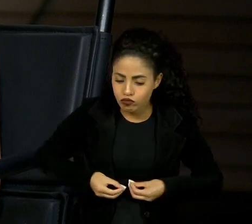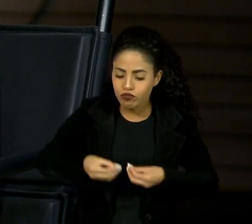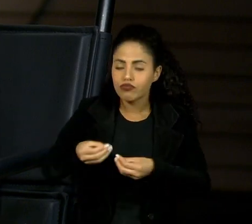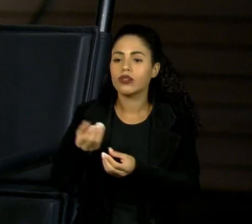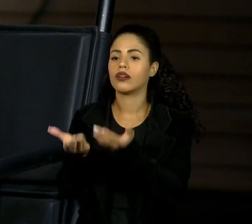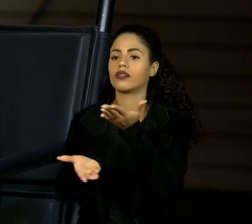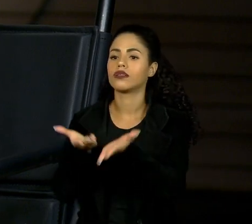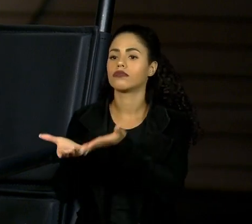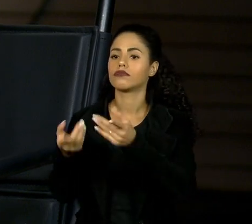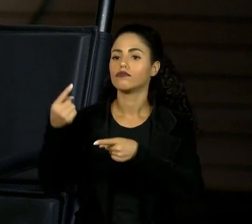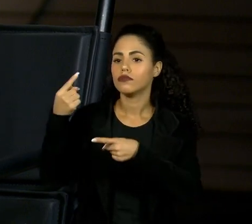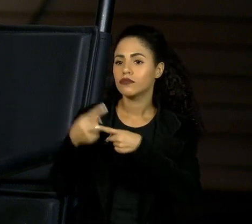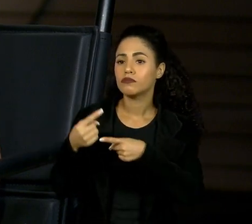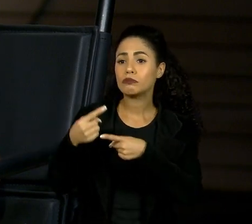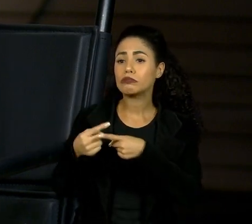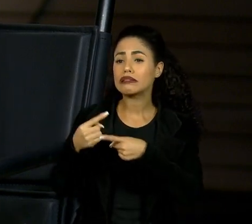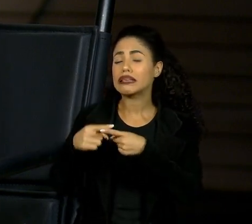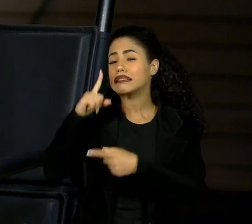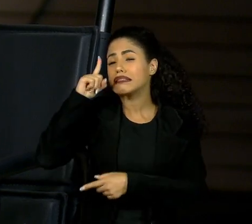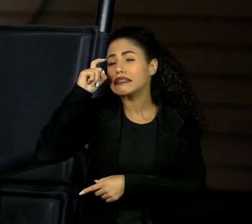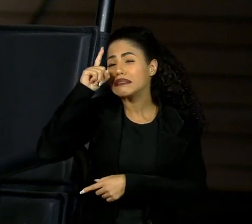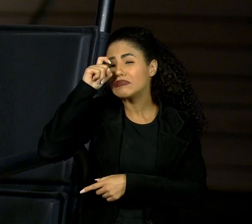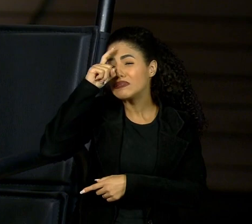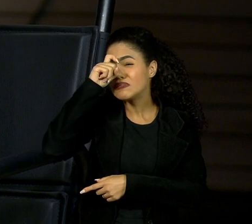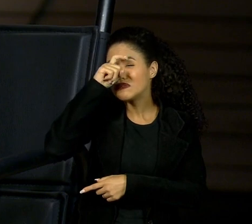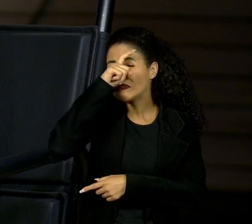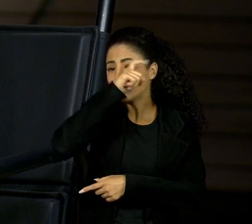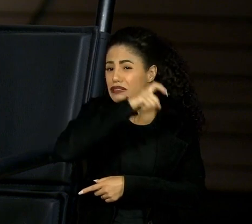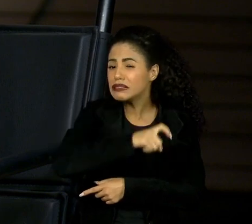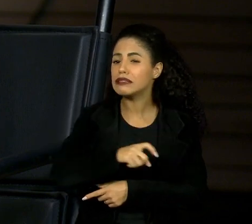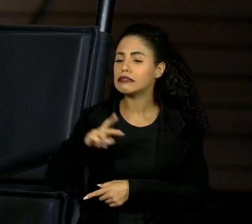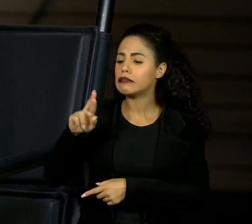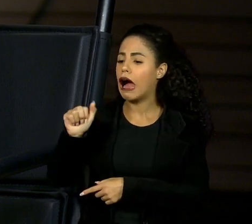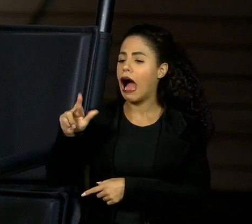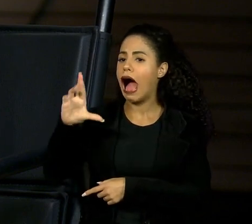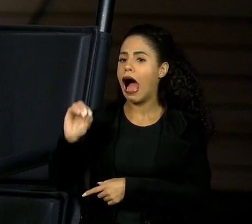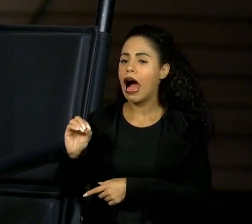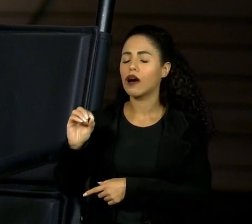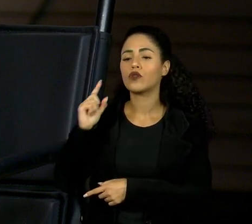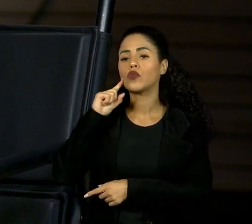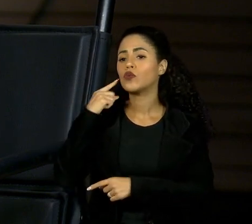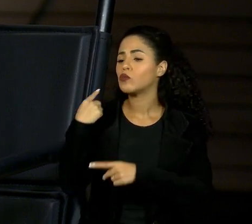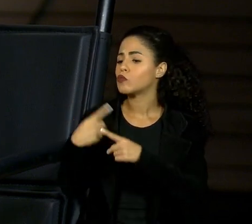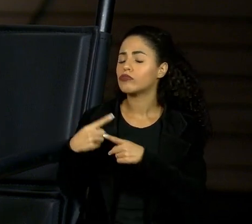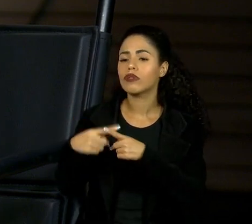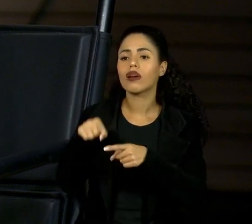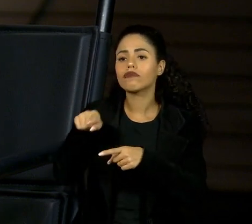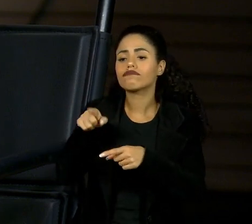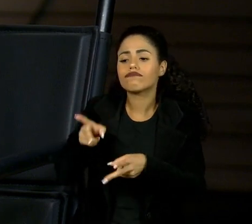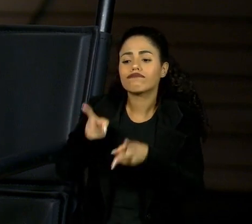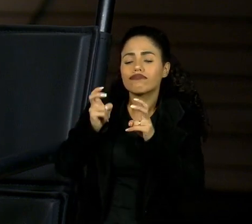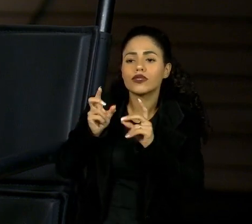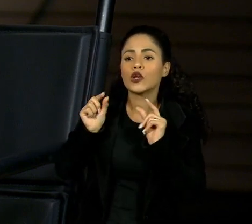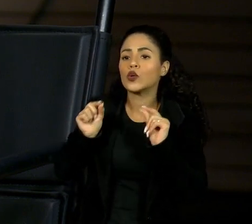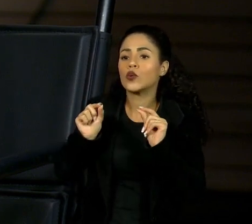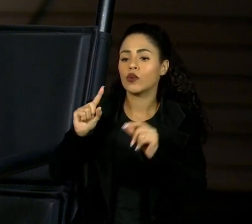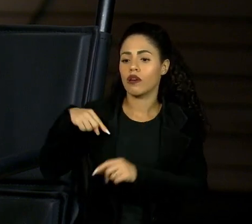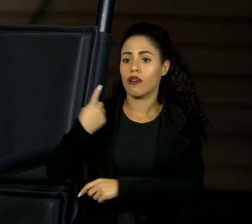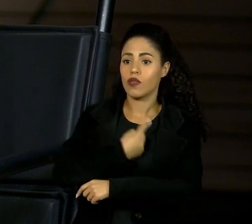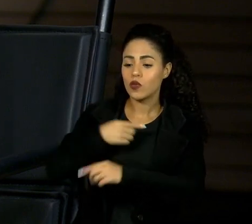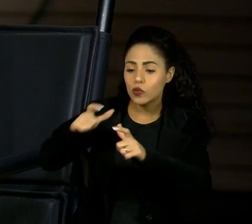tratamento. Porque é raro que elas não tenham nada alterando a sua fertilidade. E é muito raro também que nós, nas